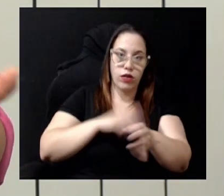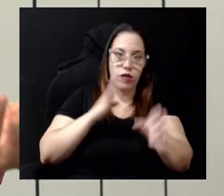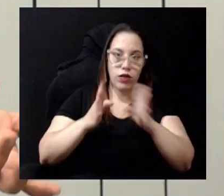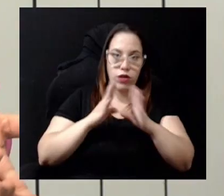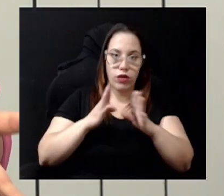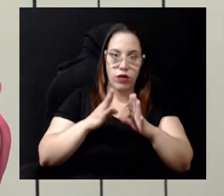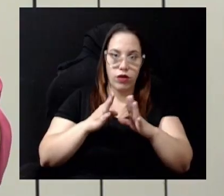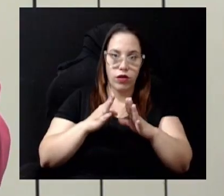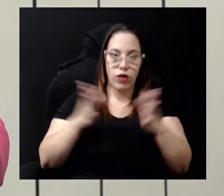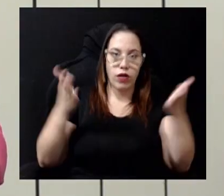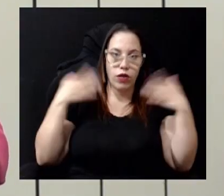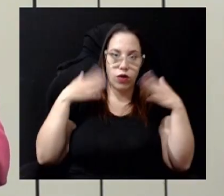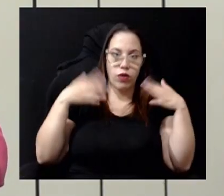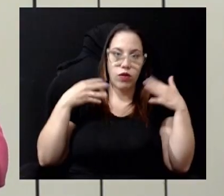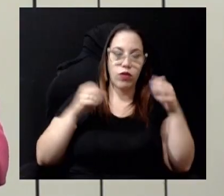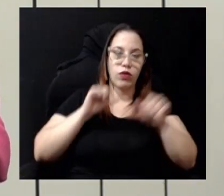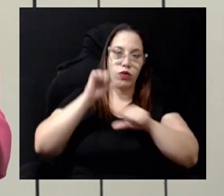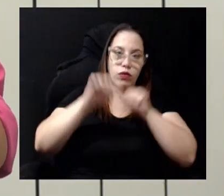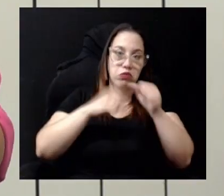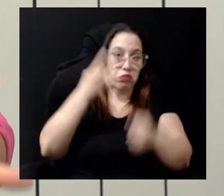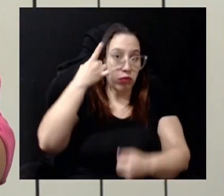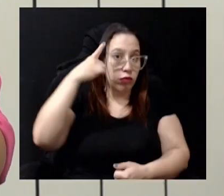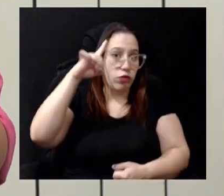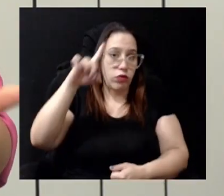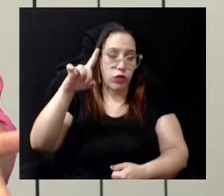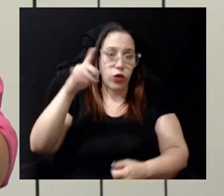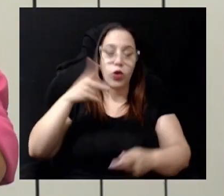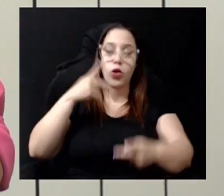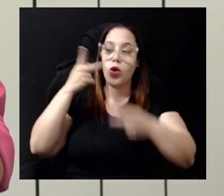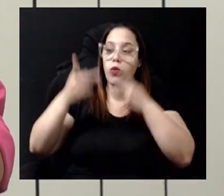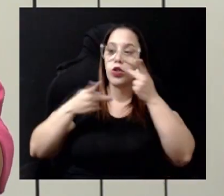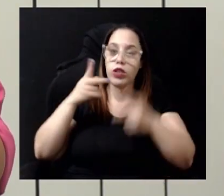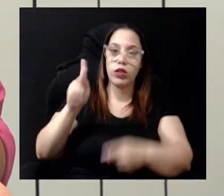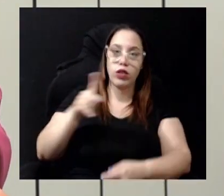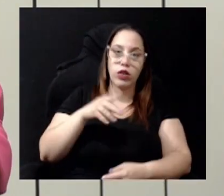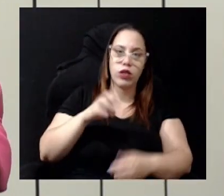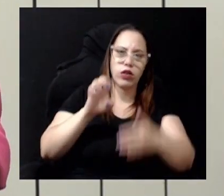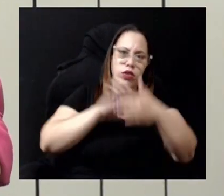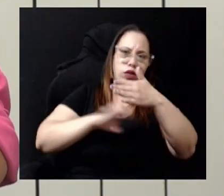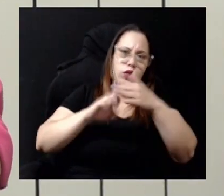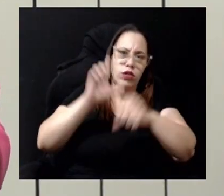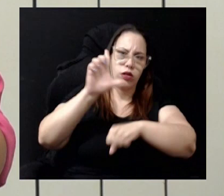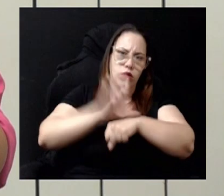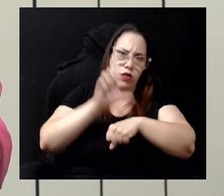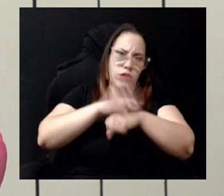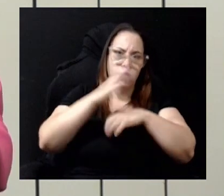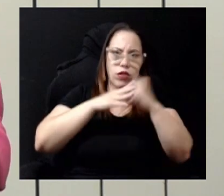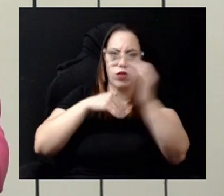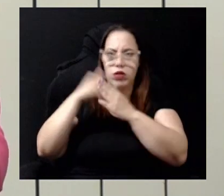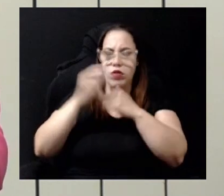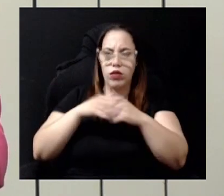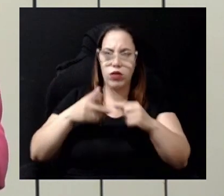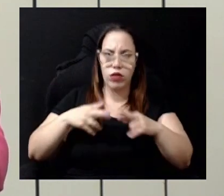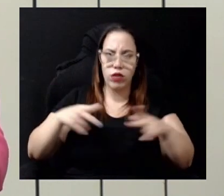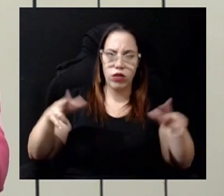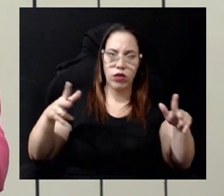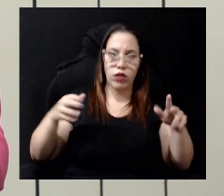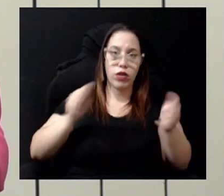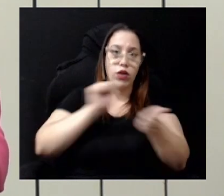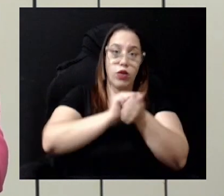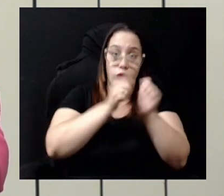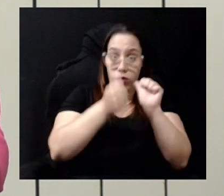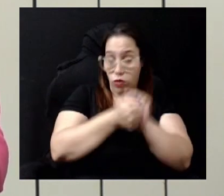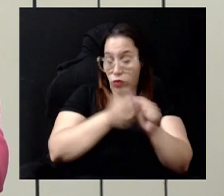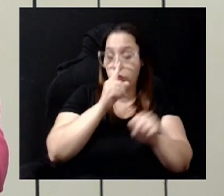mudanças do nosso cotidiano, como disse o professor. Empresas, comércios, serviços em geral precisam ajustar os seus horários